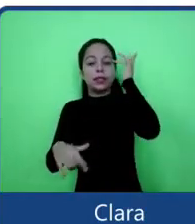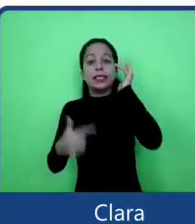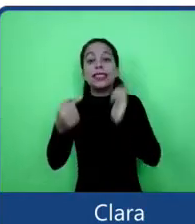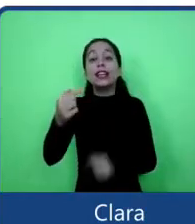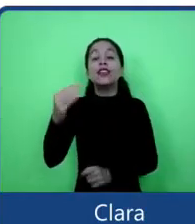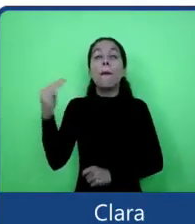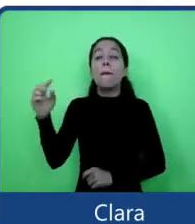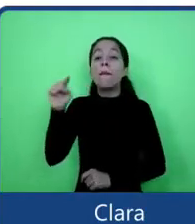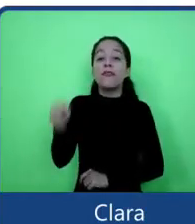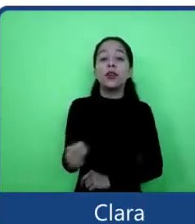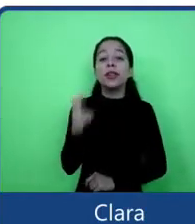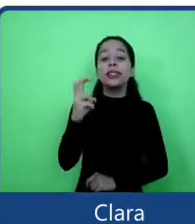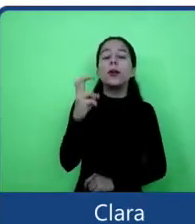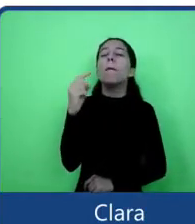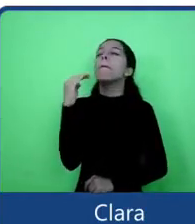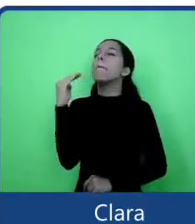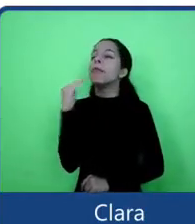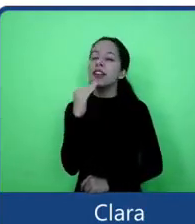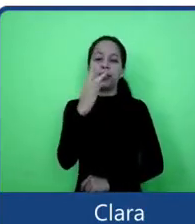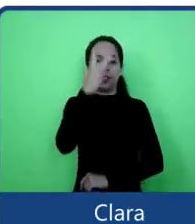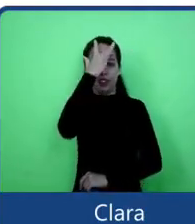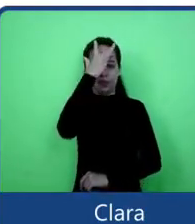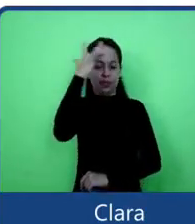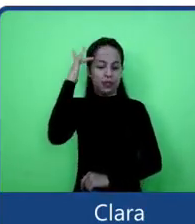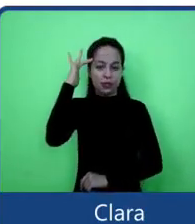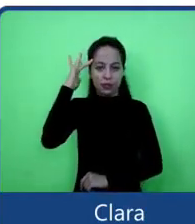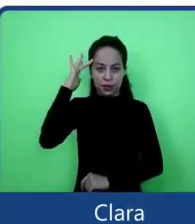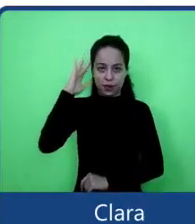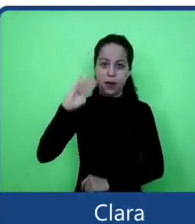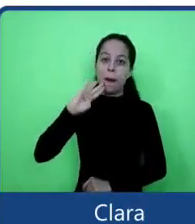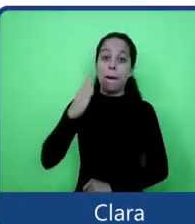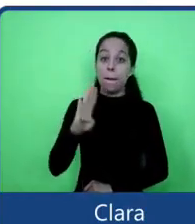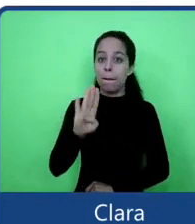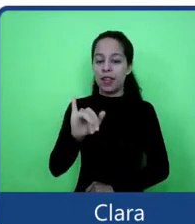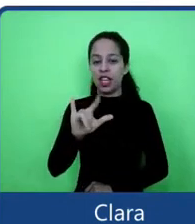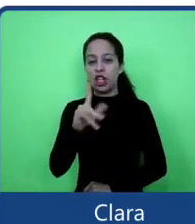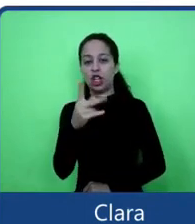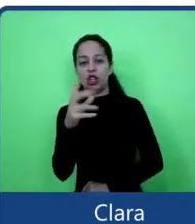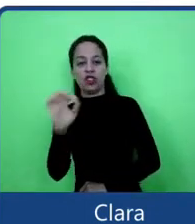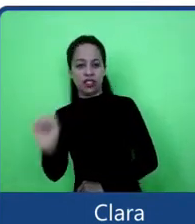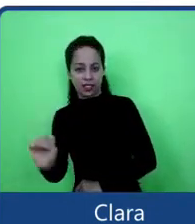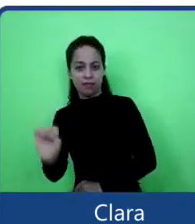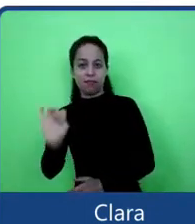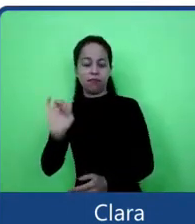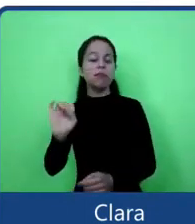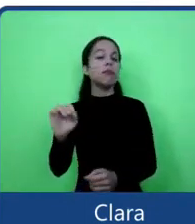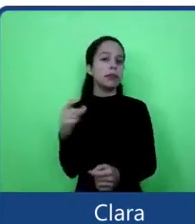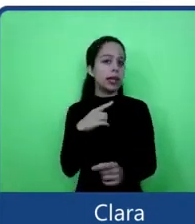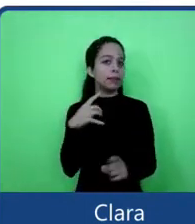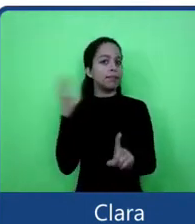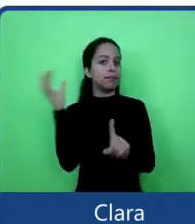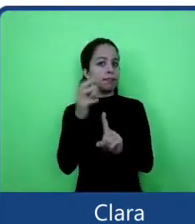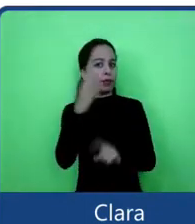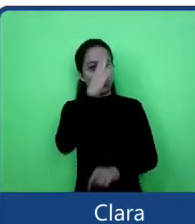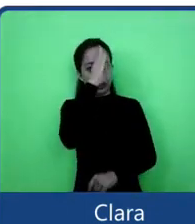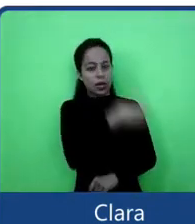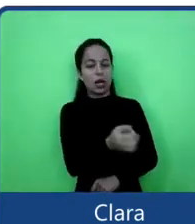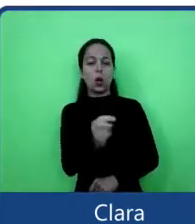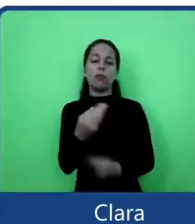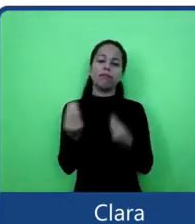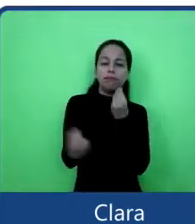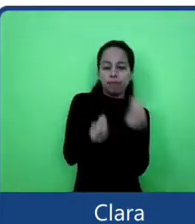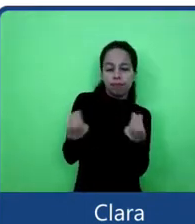7,5 bilhões de pessoas, né, de uma maneira mais ou menos direta. Essas consequências vão ser cada vez